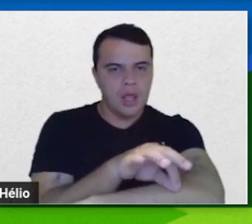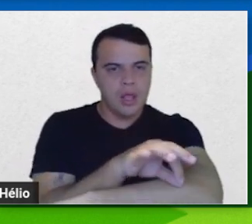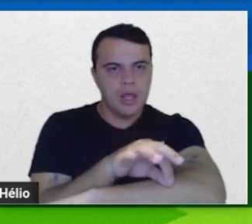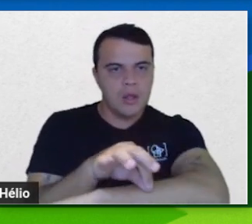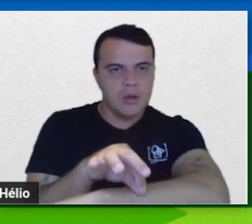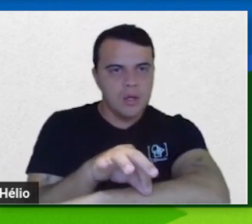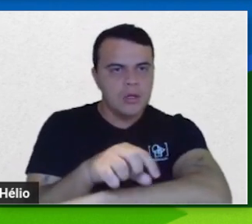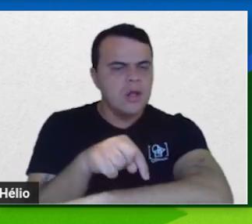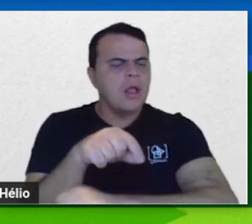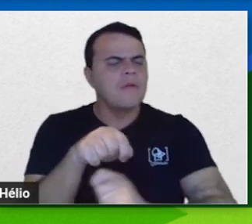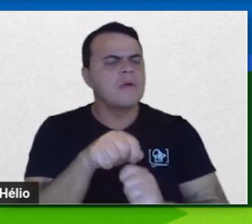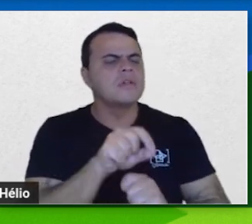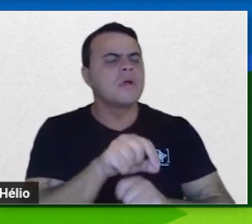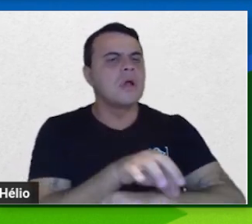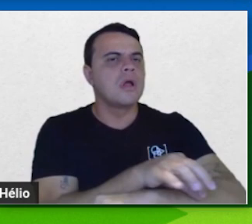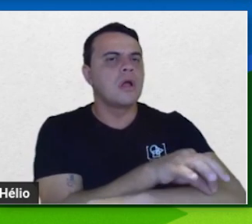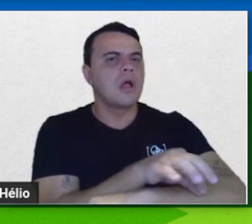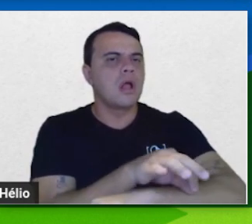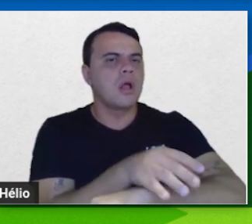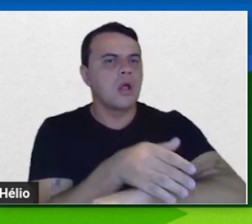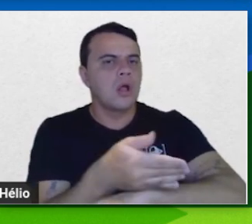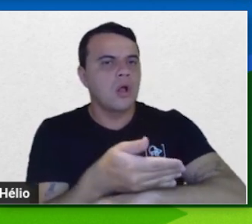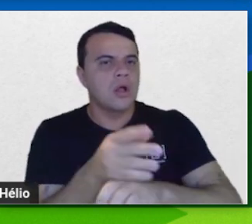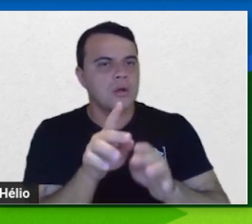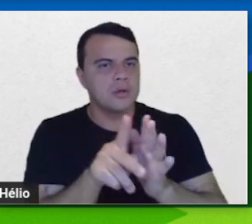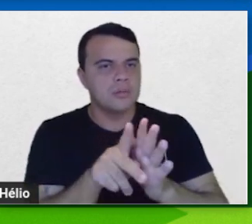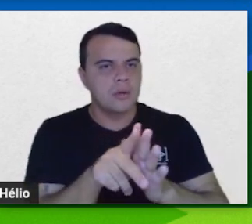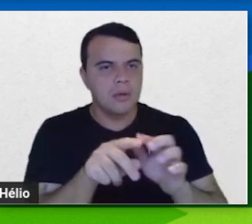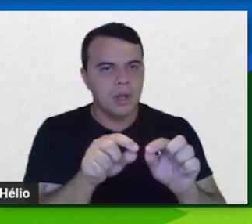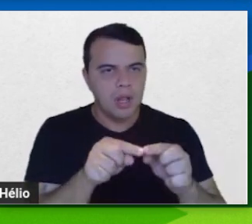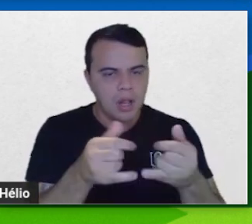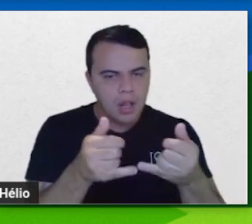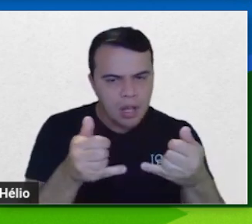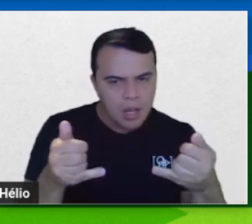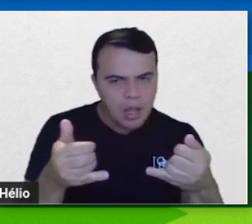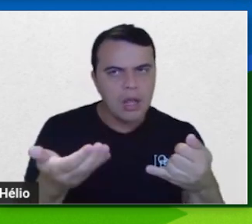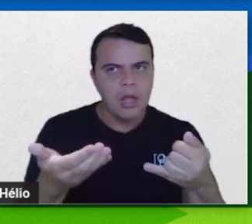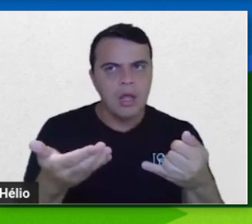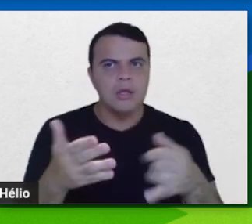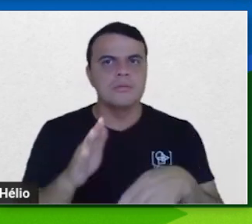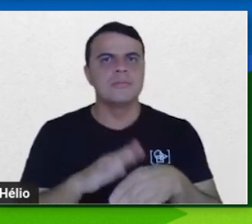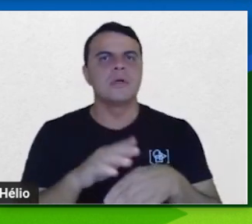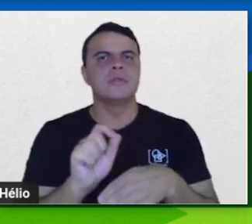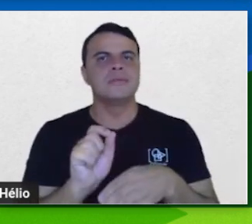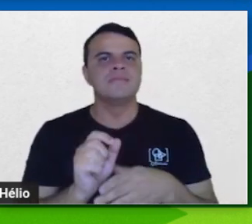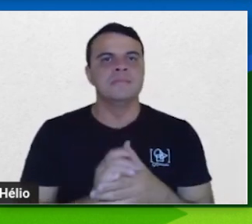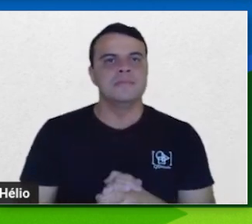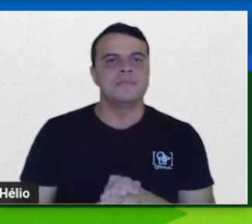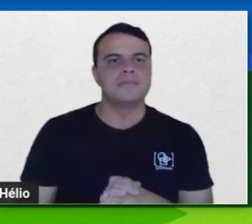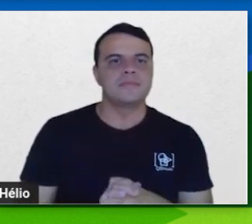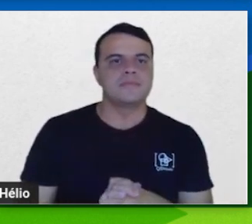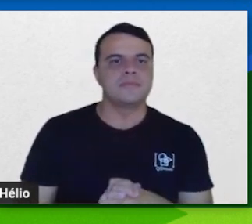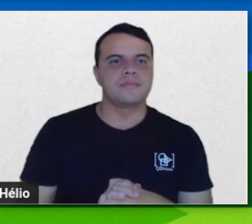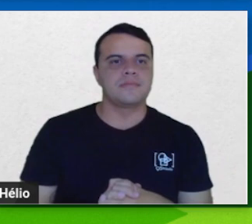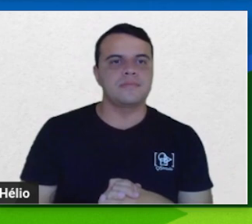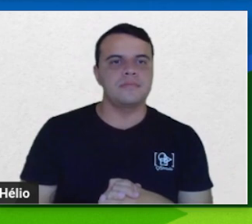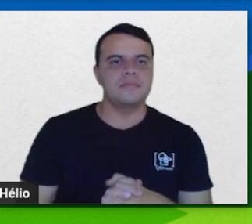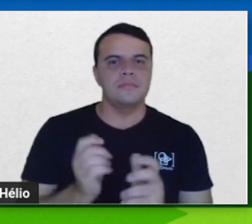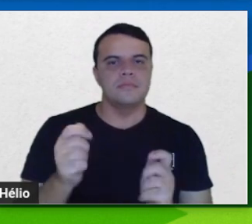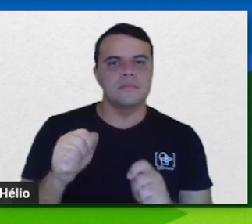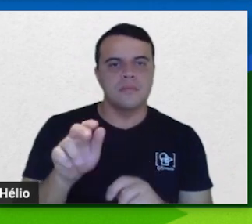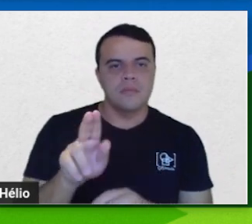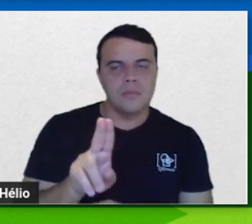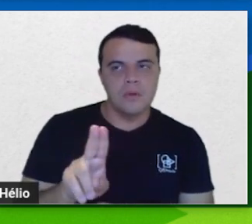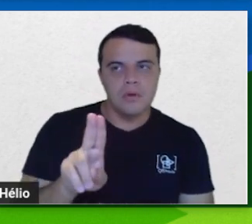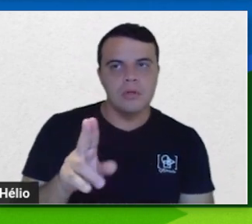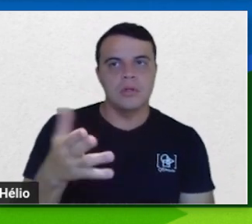é feito com essa régua? A régua é feita uma linha. O que mais? Ela pode ser usada como